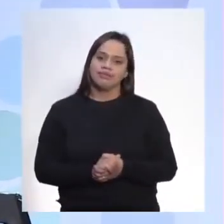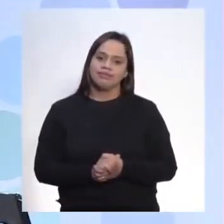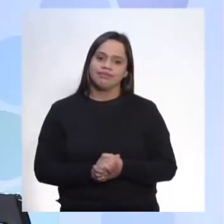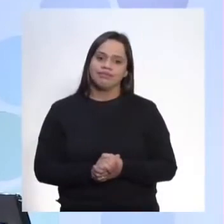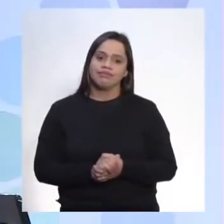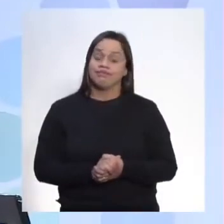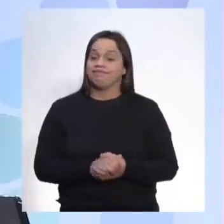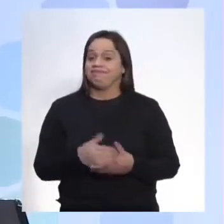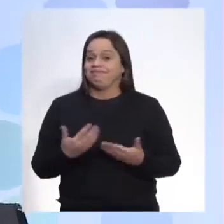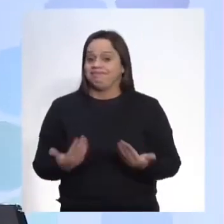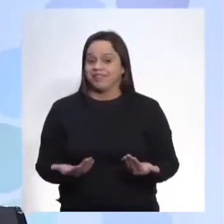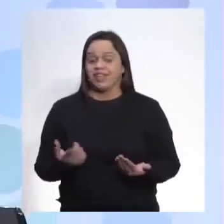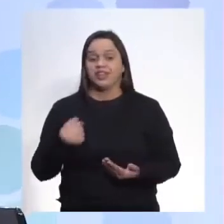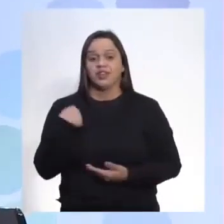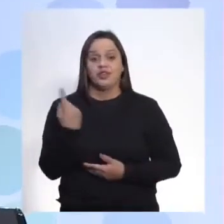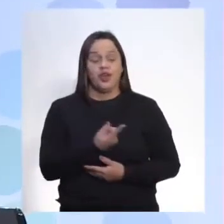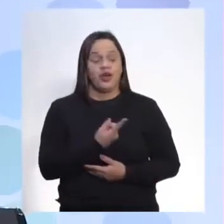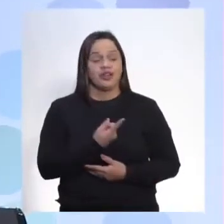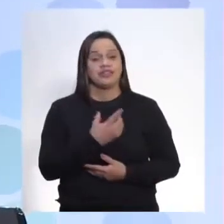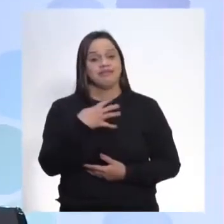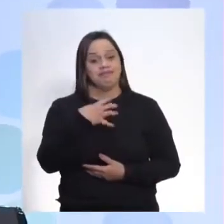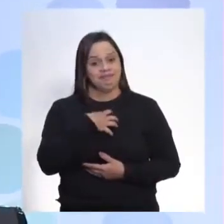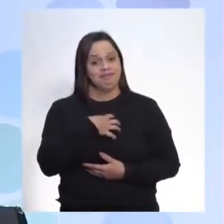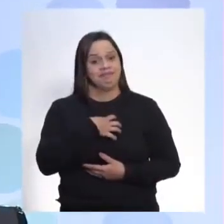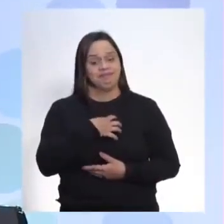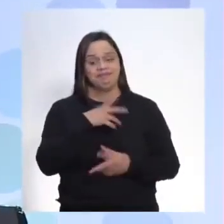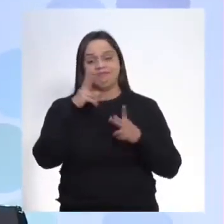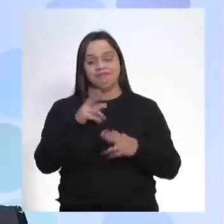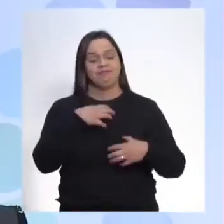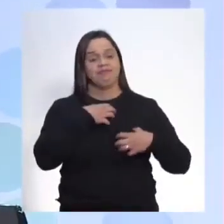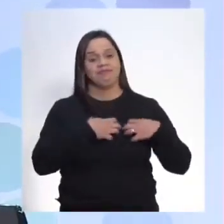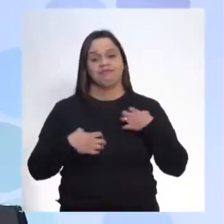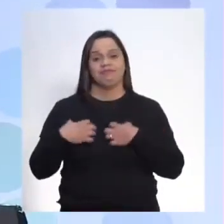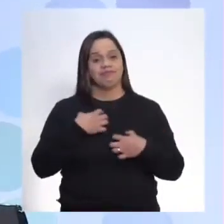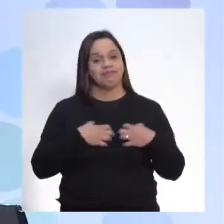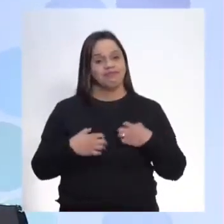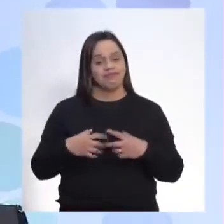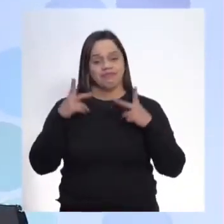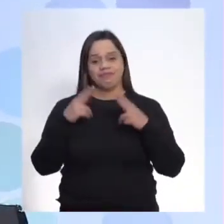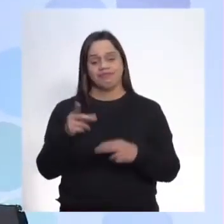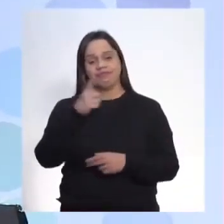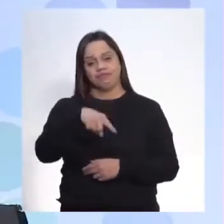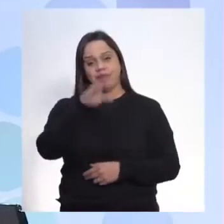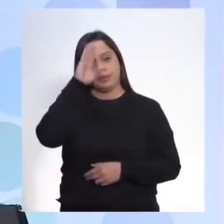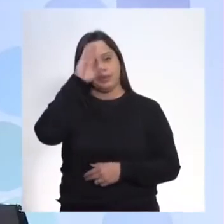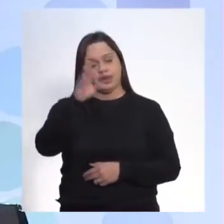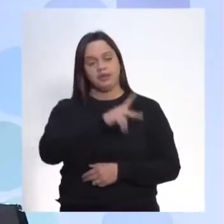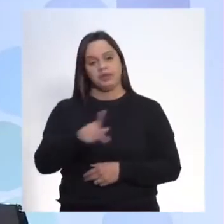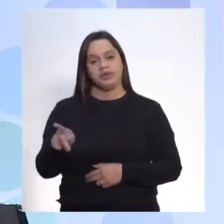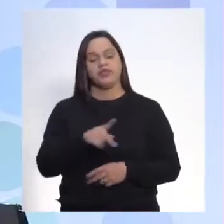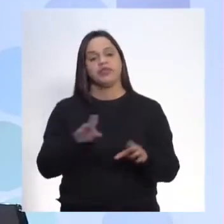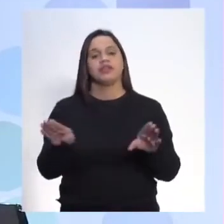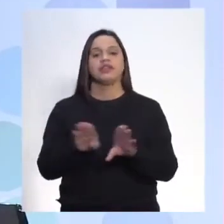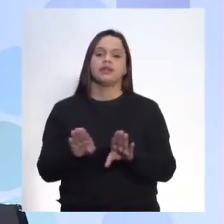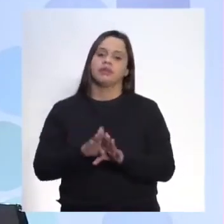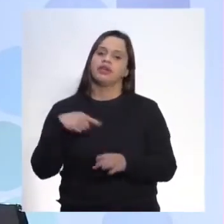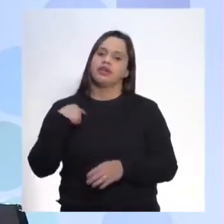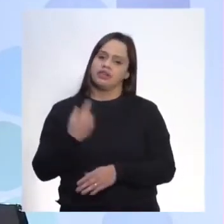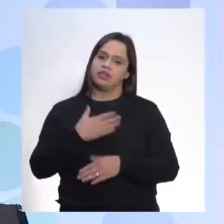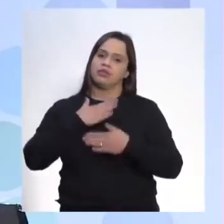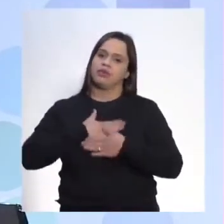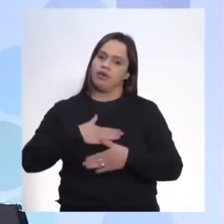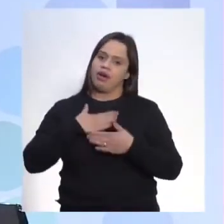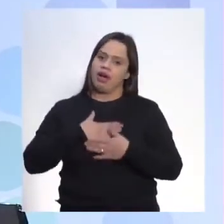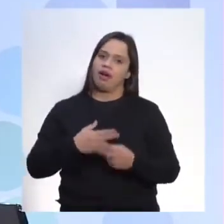das mesmas ansiedades que todos vocês, principalmente dos nossos professores. Tá? Então a gente está com calma, a gente está